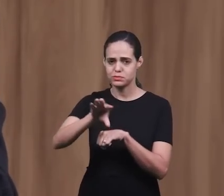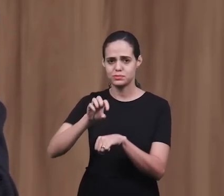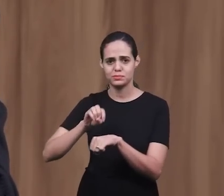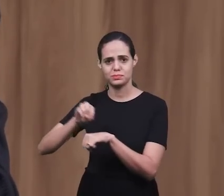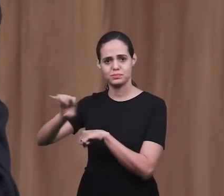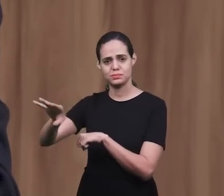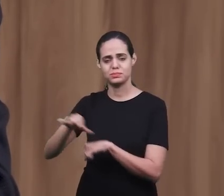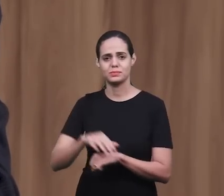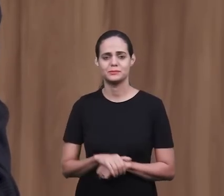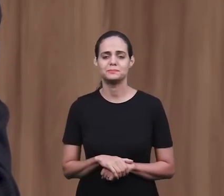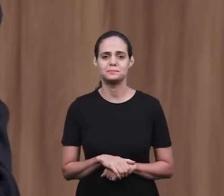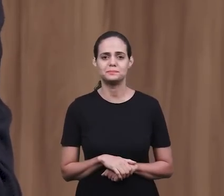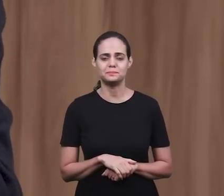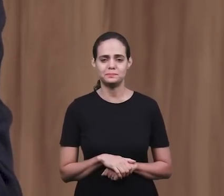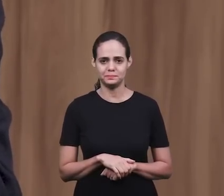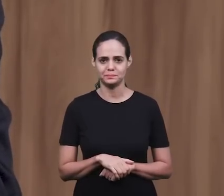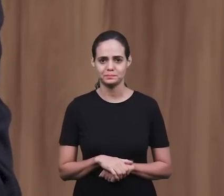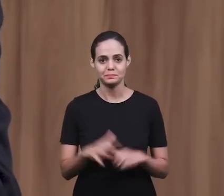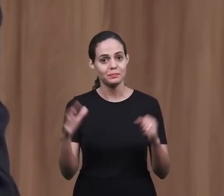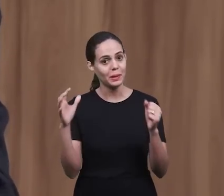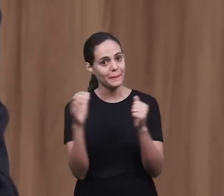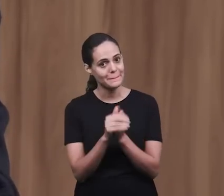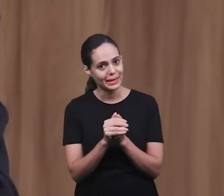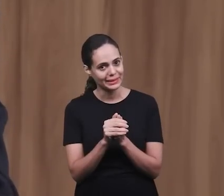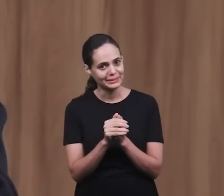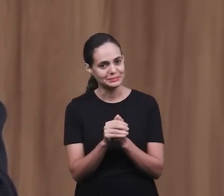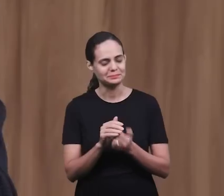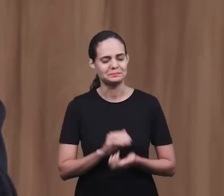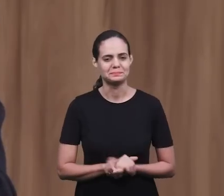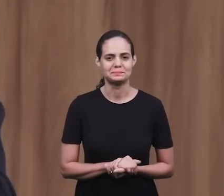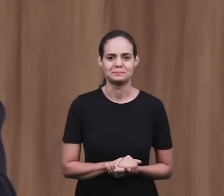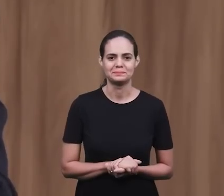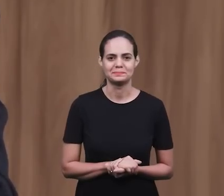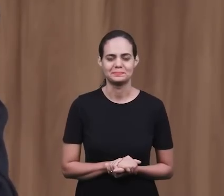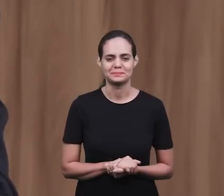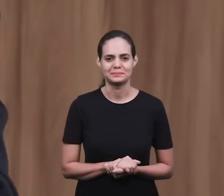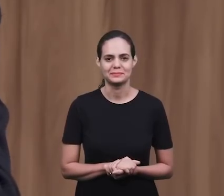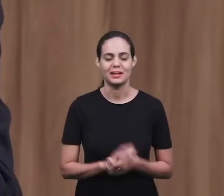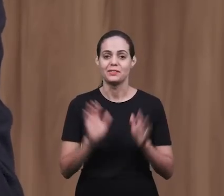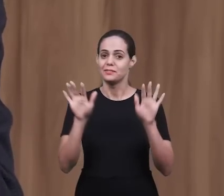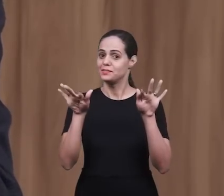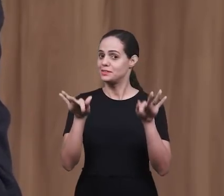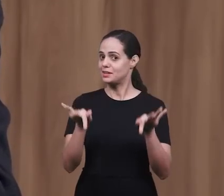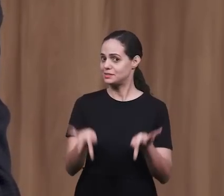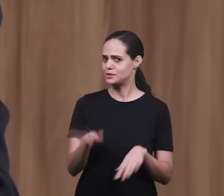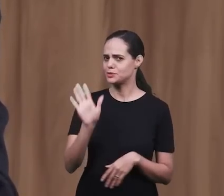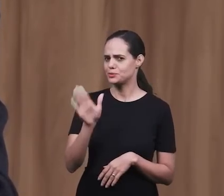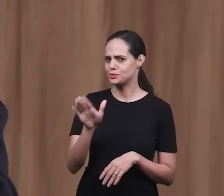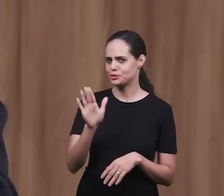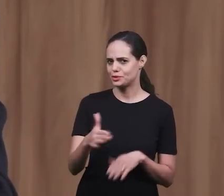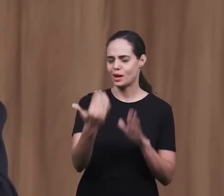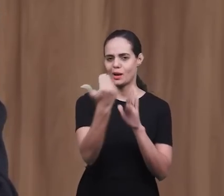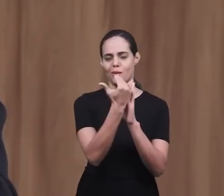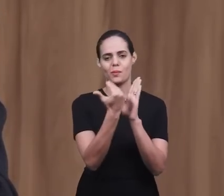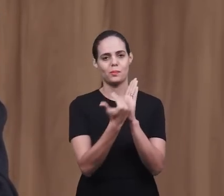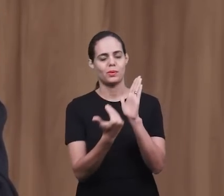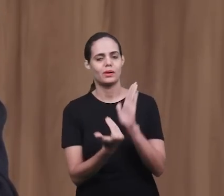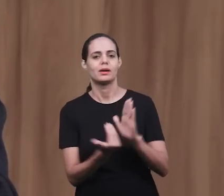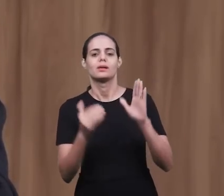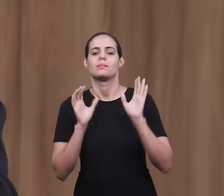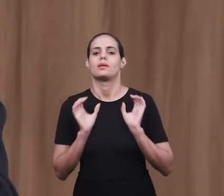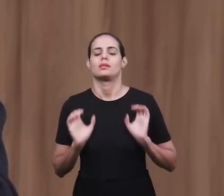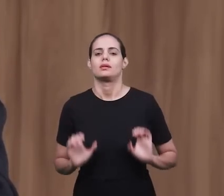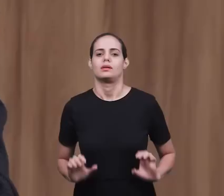agora, esse aspecto inicial que nós estamos tratando da ética ministerial, ou seja, aquilo que está relacionado ao pastor. Então nós